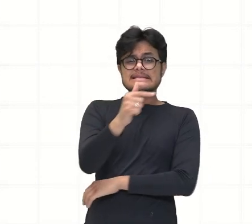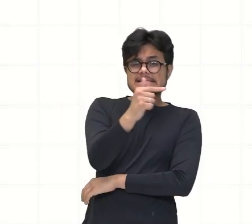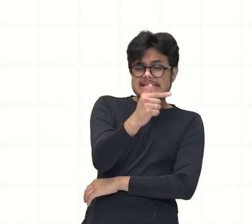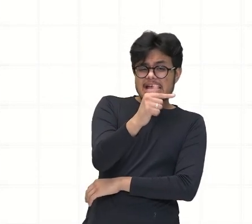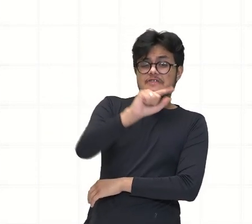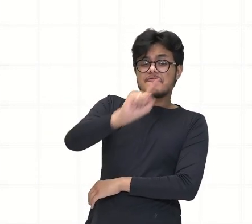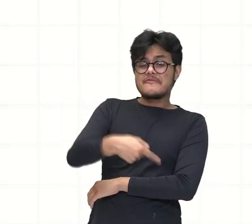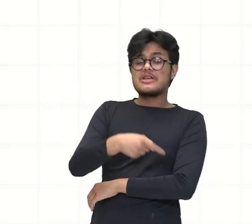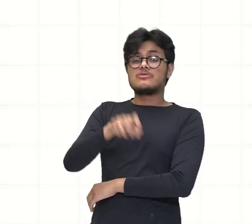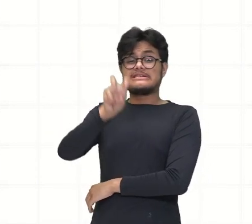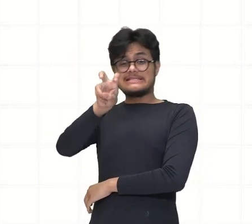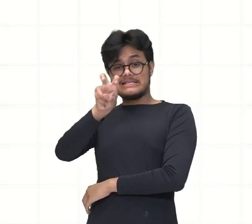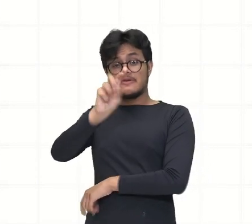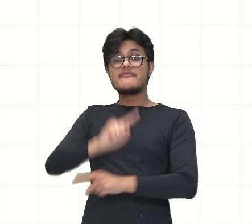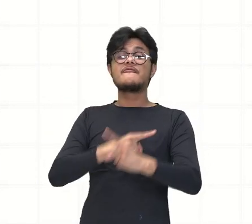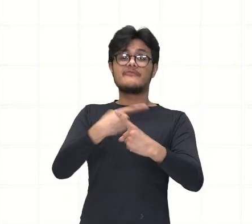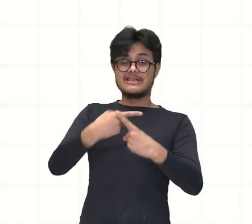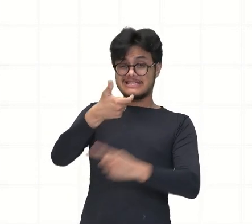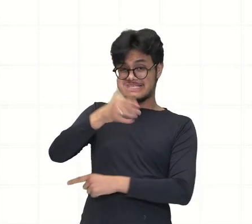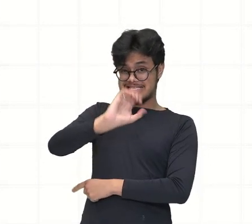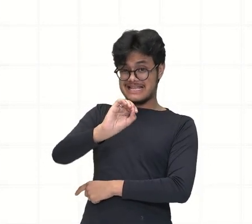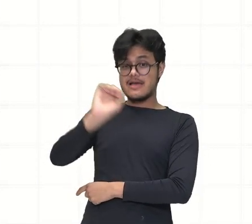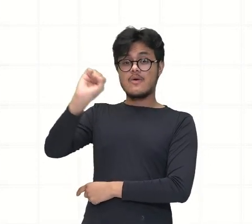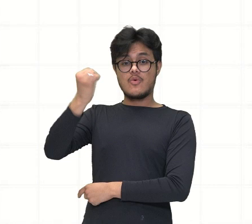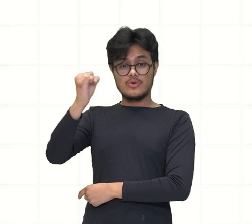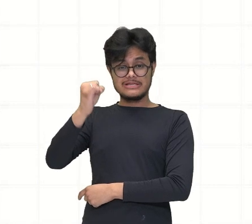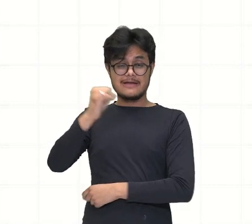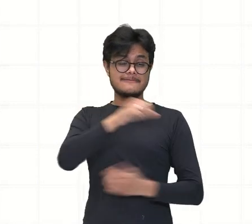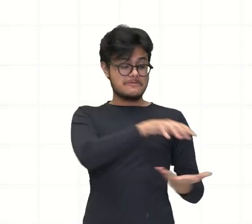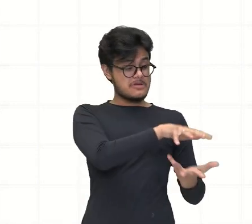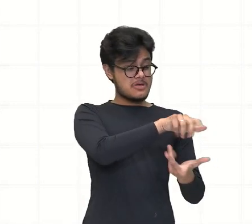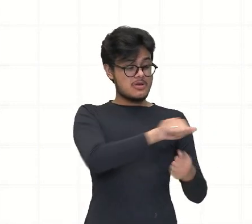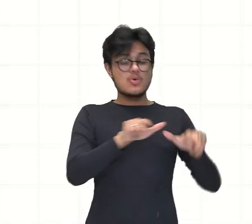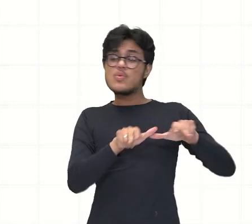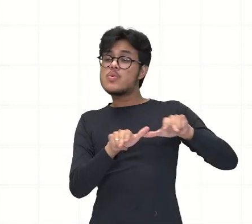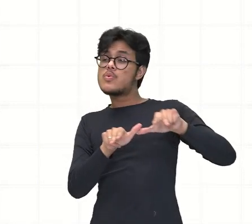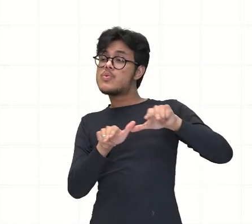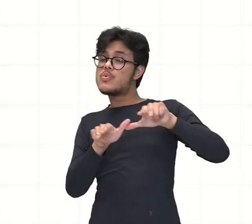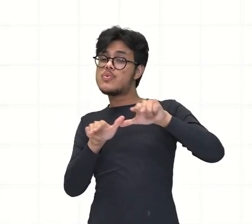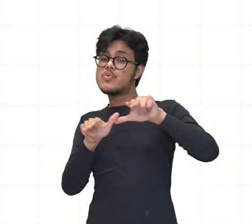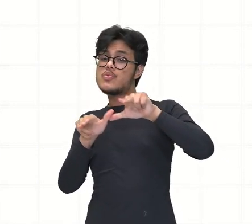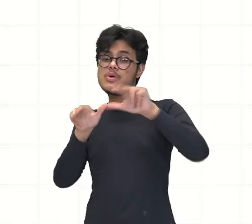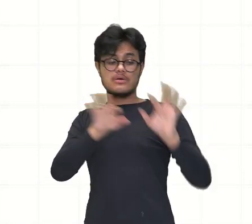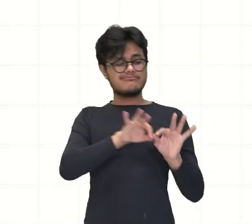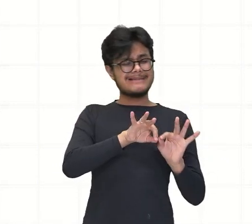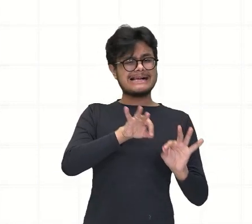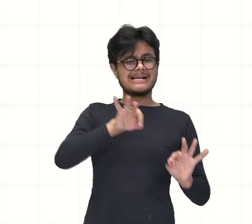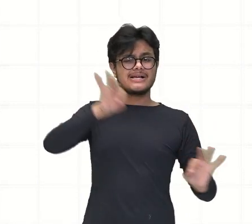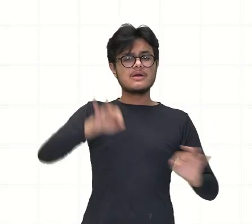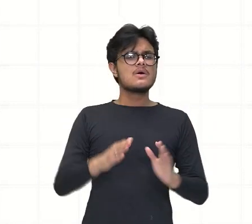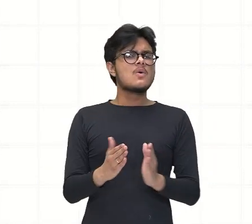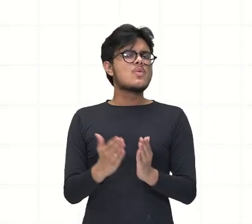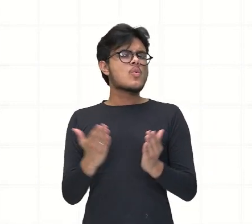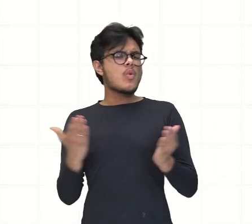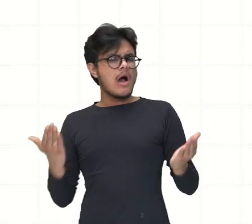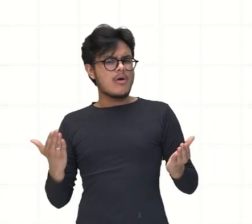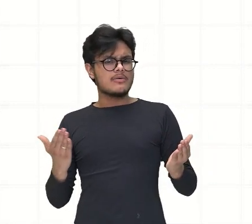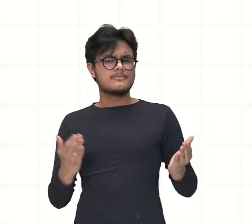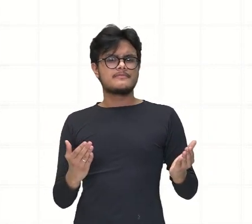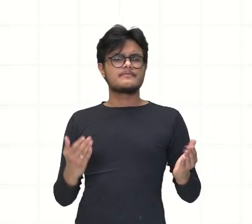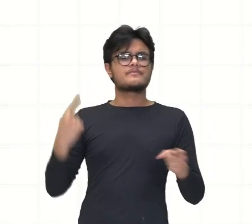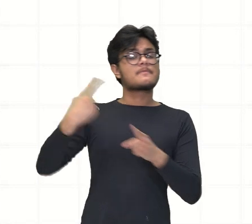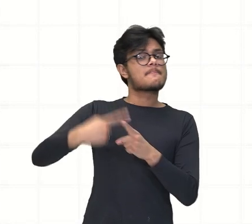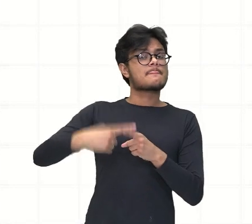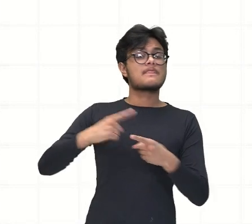7,5 vezes 10 à oitava quilômetros da Terra. Qual é essa medida de